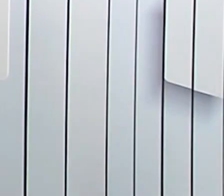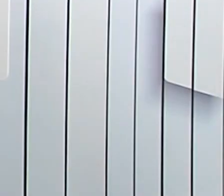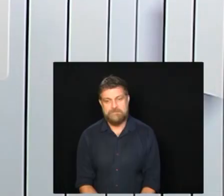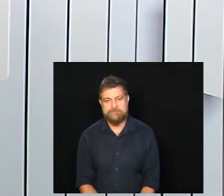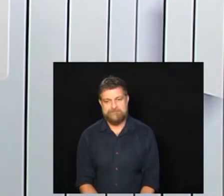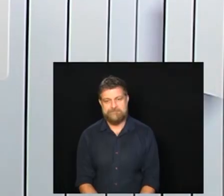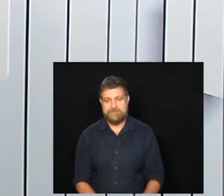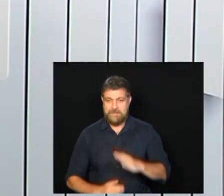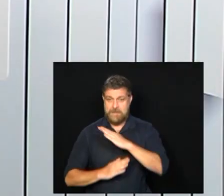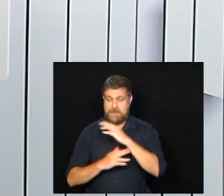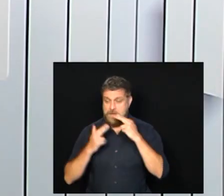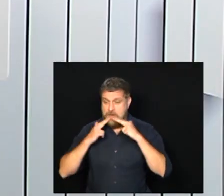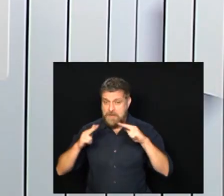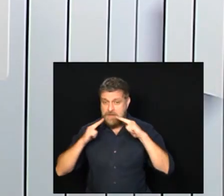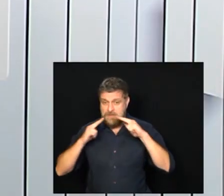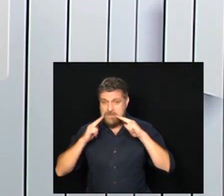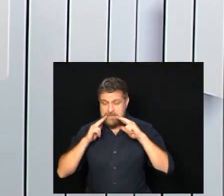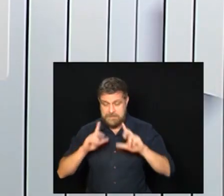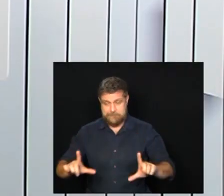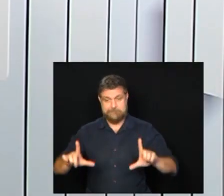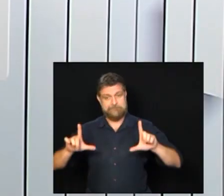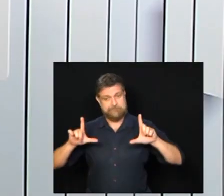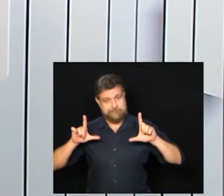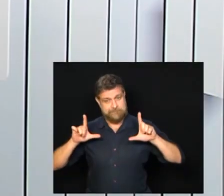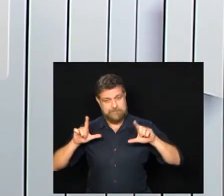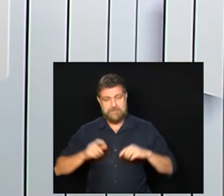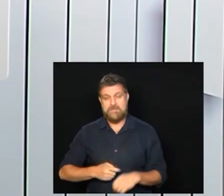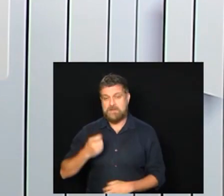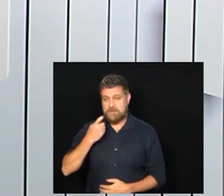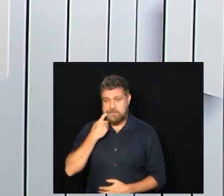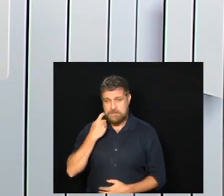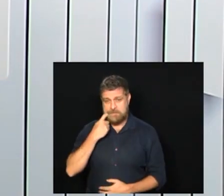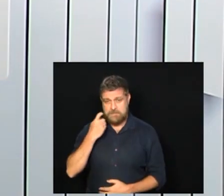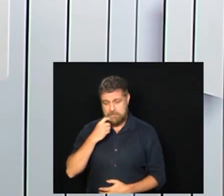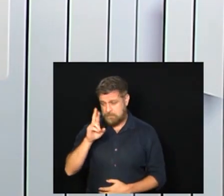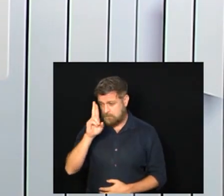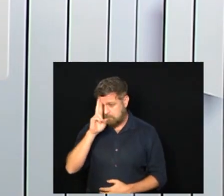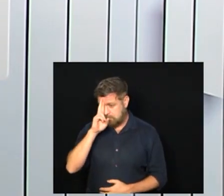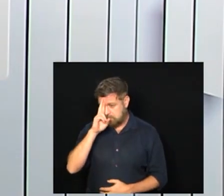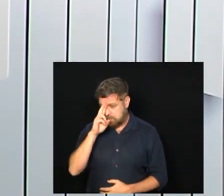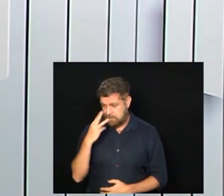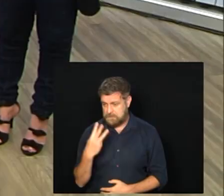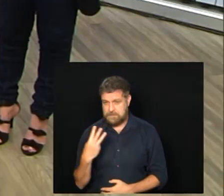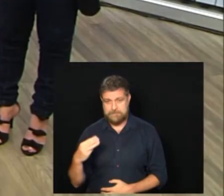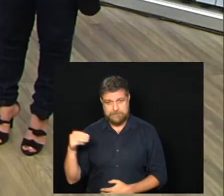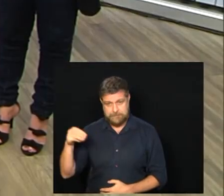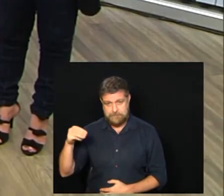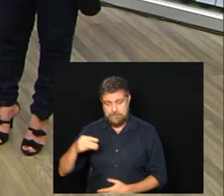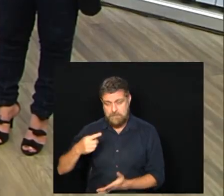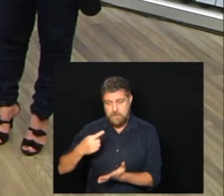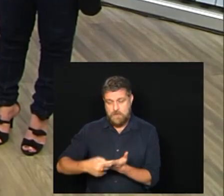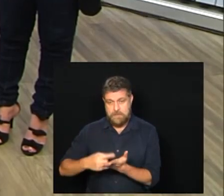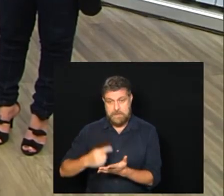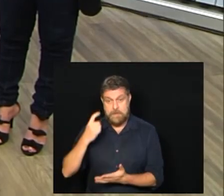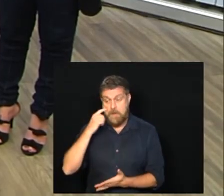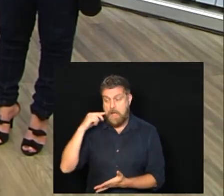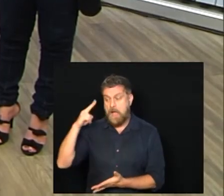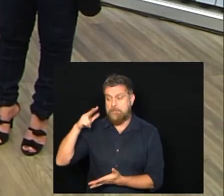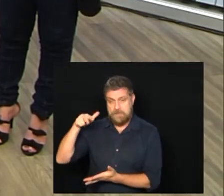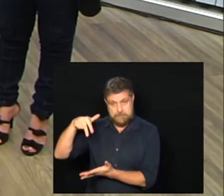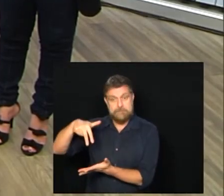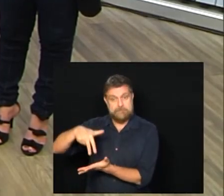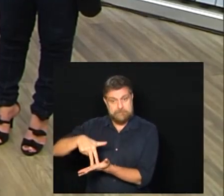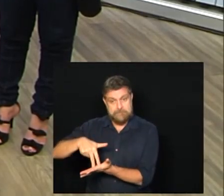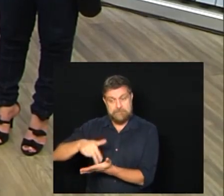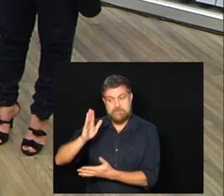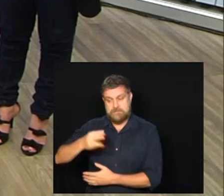Câmara Notícia de volta ao vivo nesta sexta-feira, 12h33. Como combinado, a Mina Abreu já está aqui nos